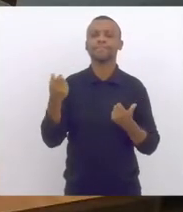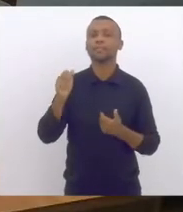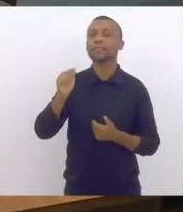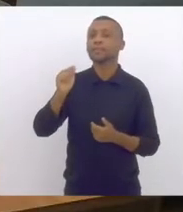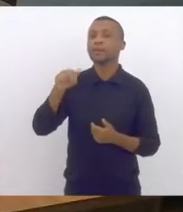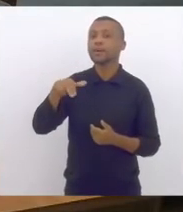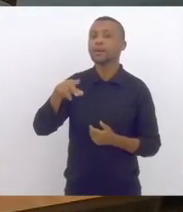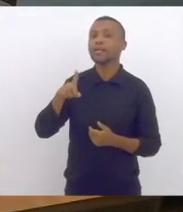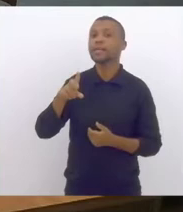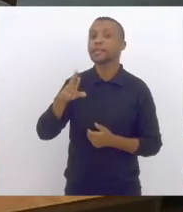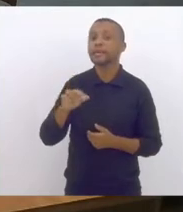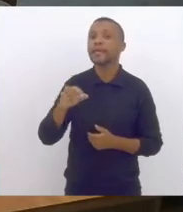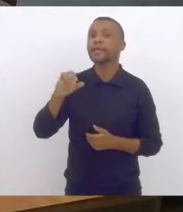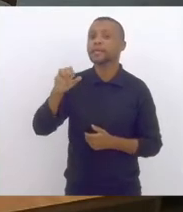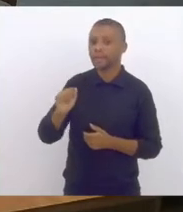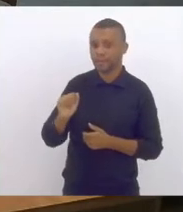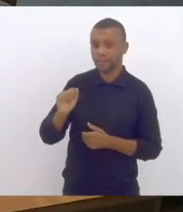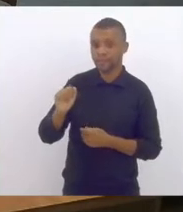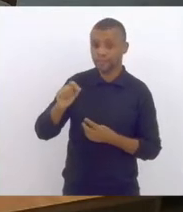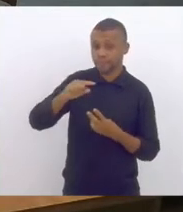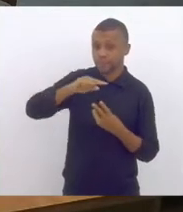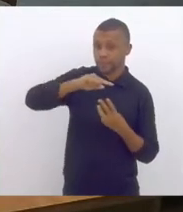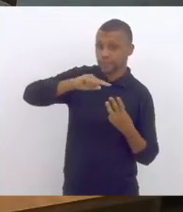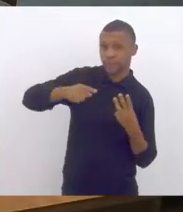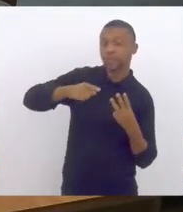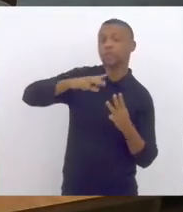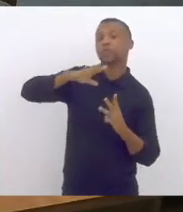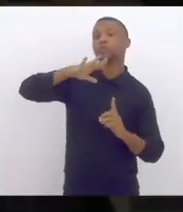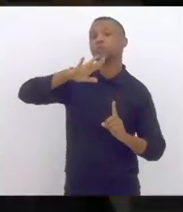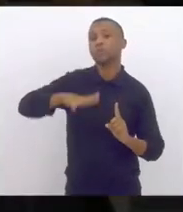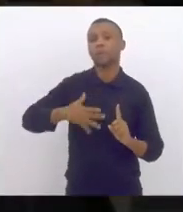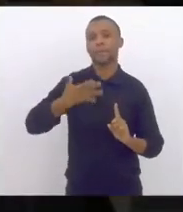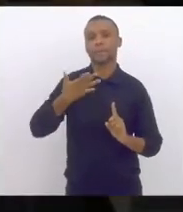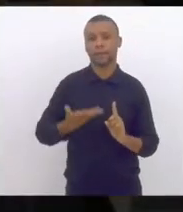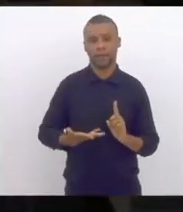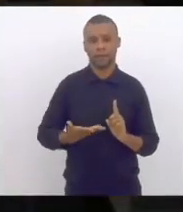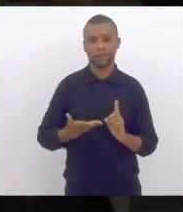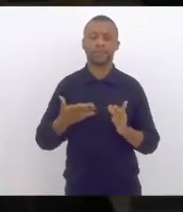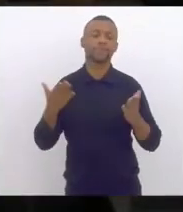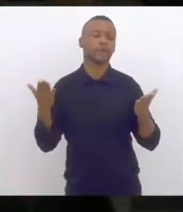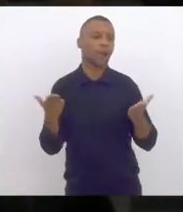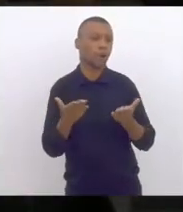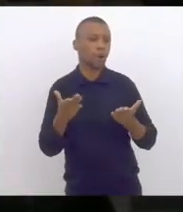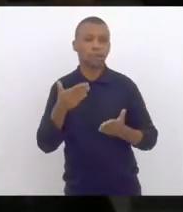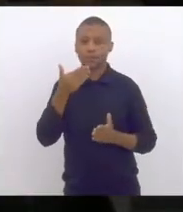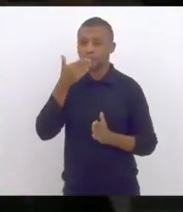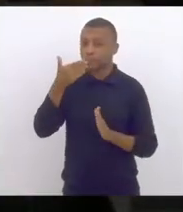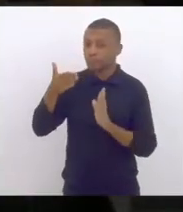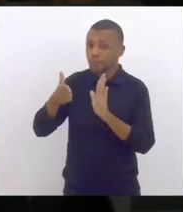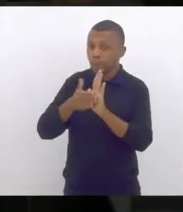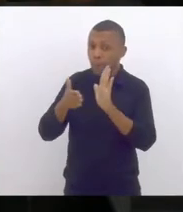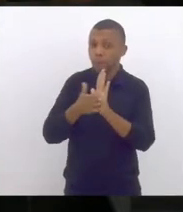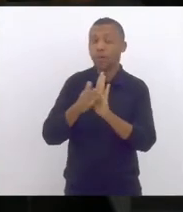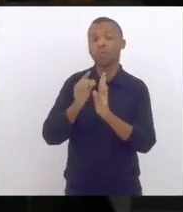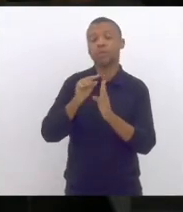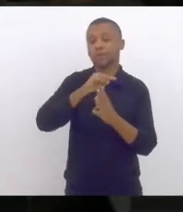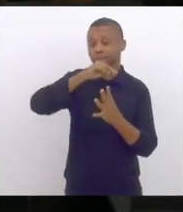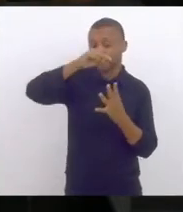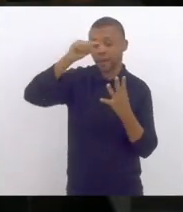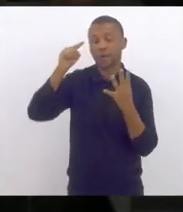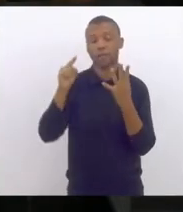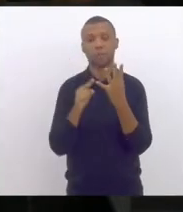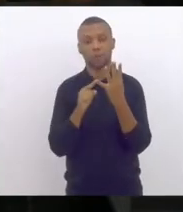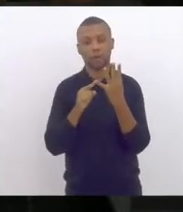Andréia, doutora Andréia, três homenagens. E agora o senhor está promovendo a quarta